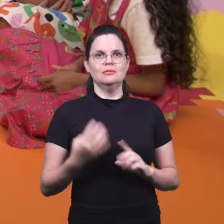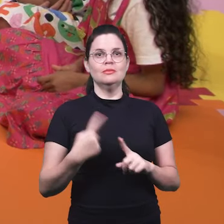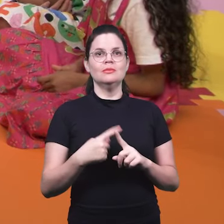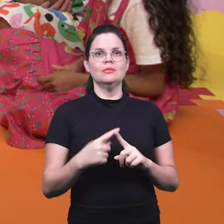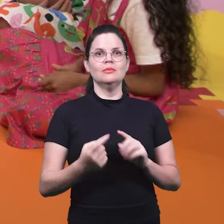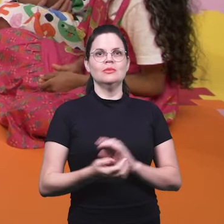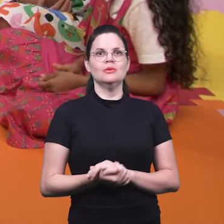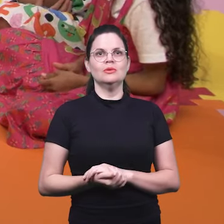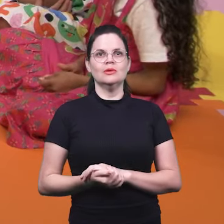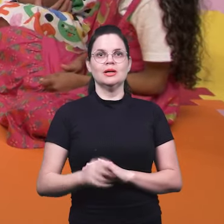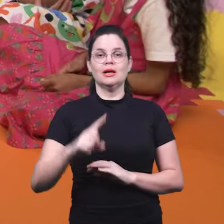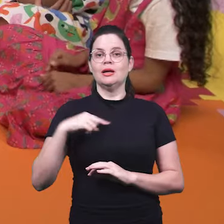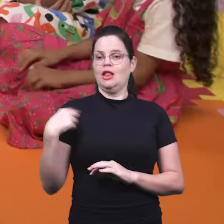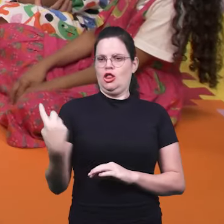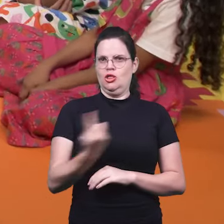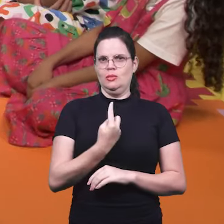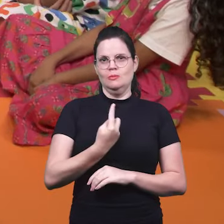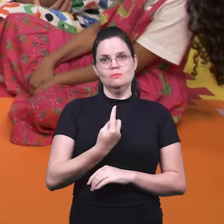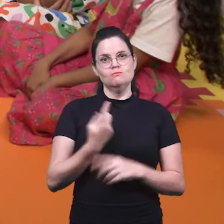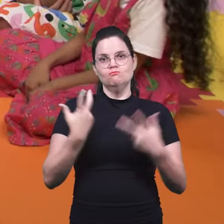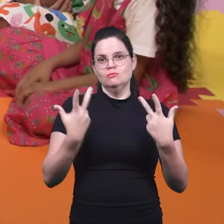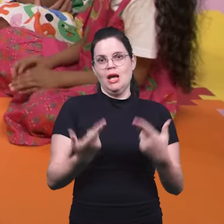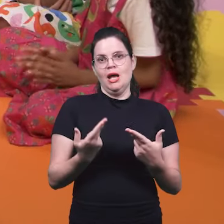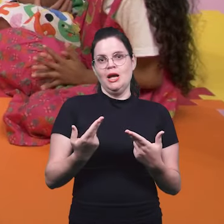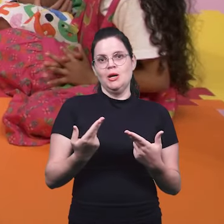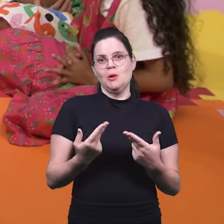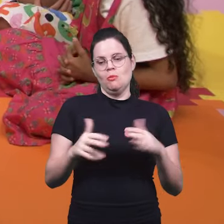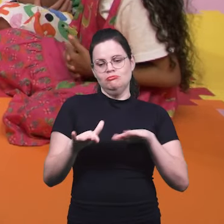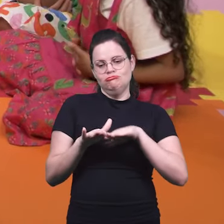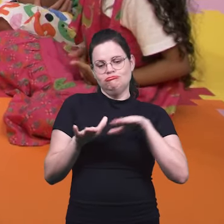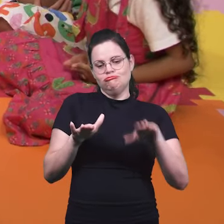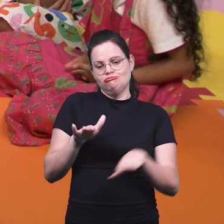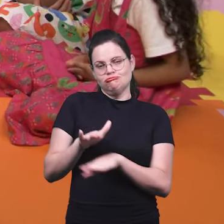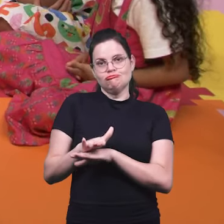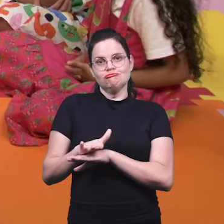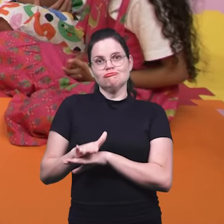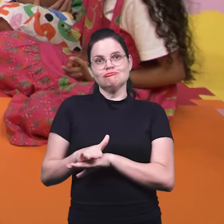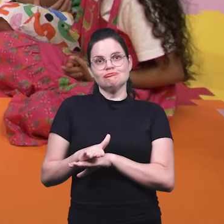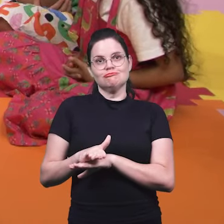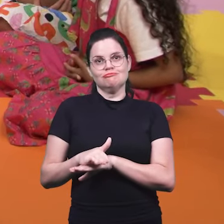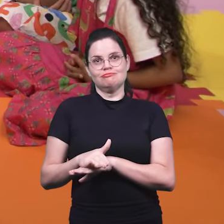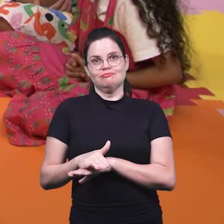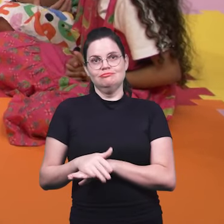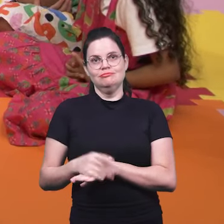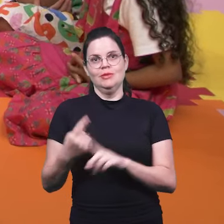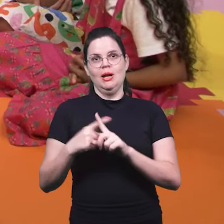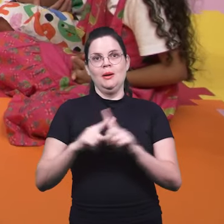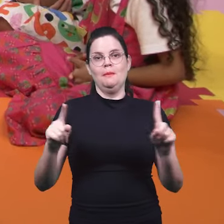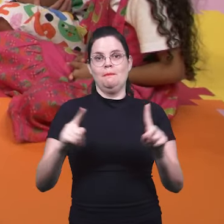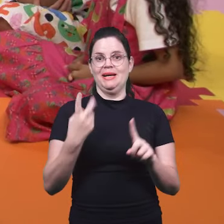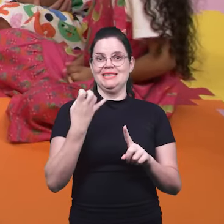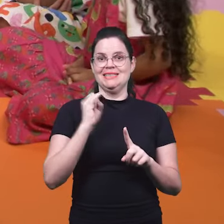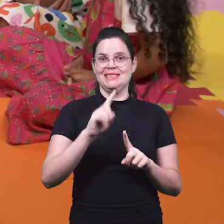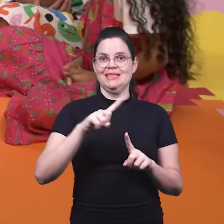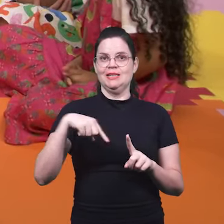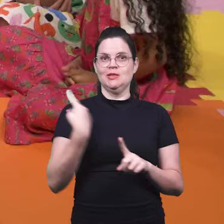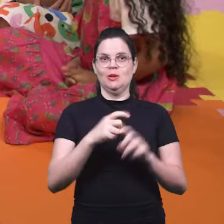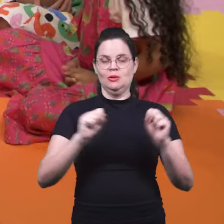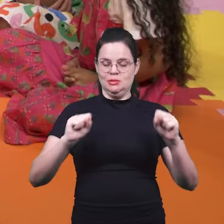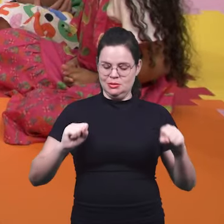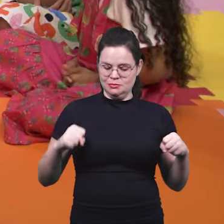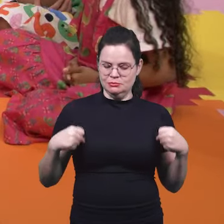nós nós Clara somos pequenos diante do Senhor porque mas quando nós nos